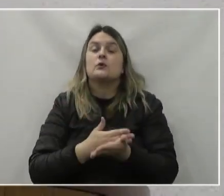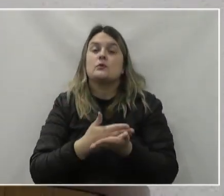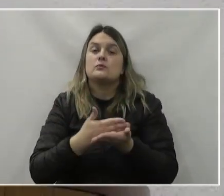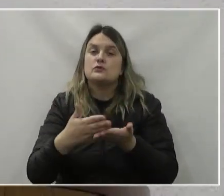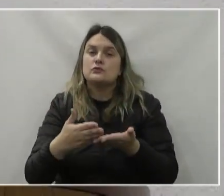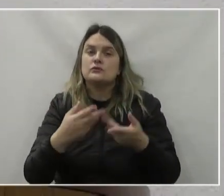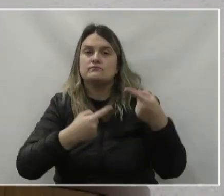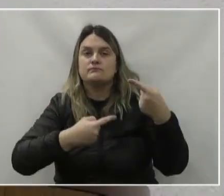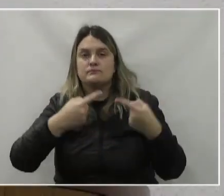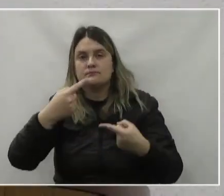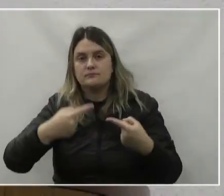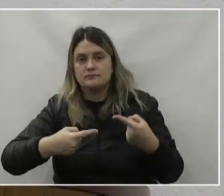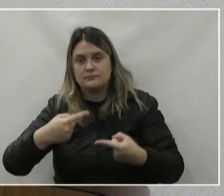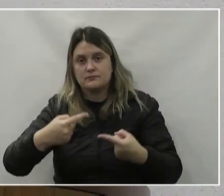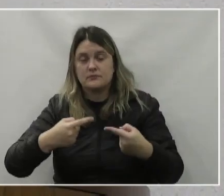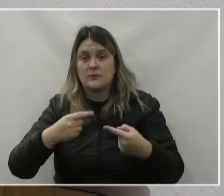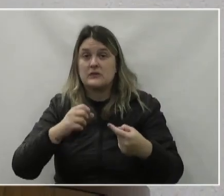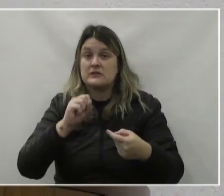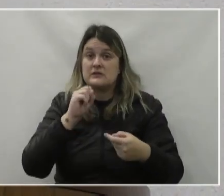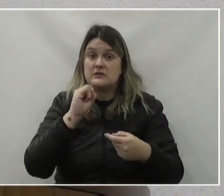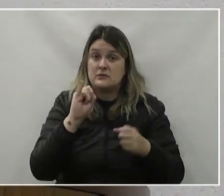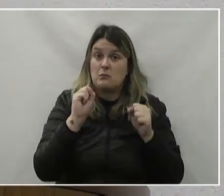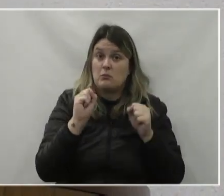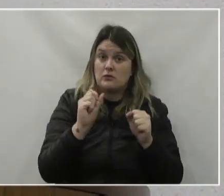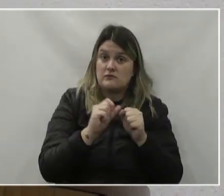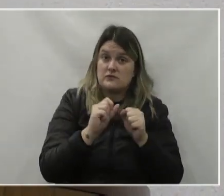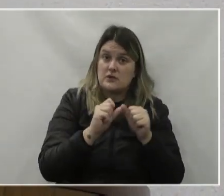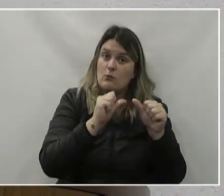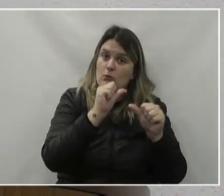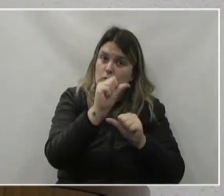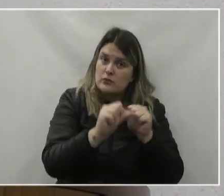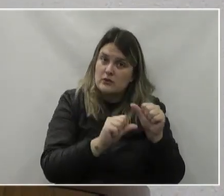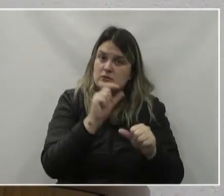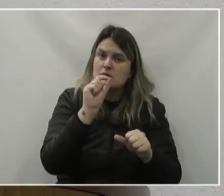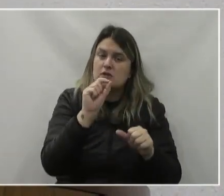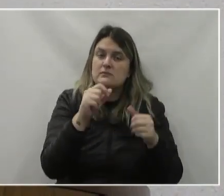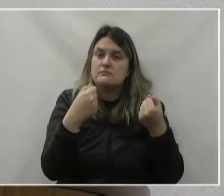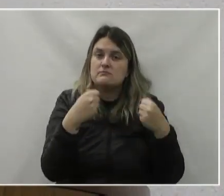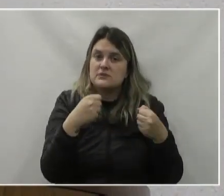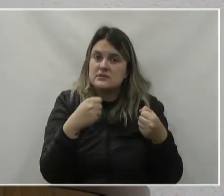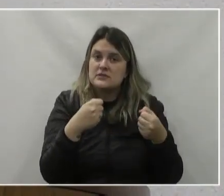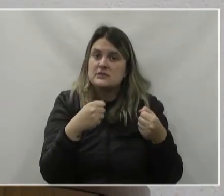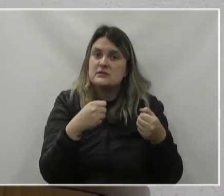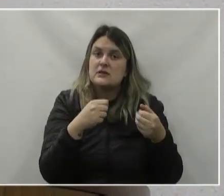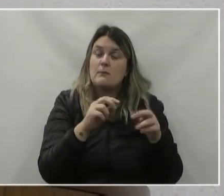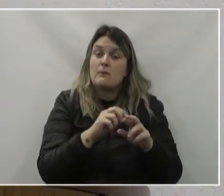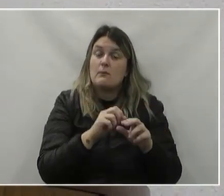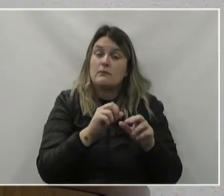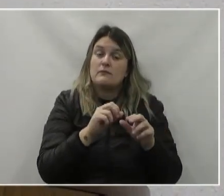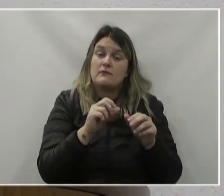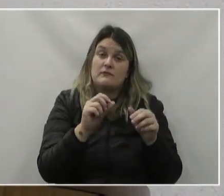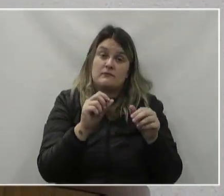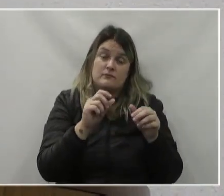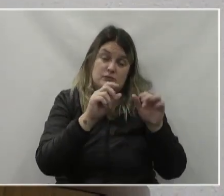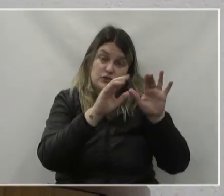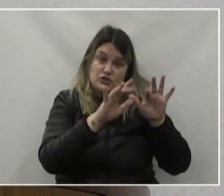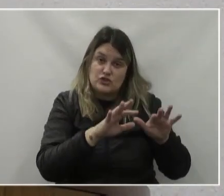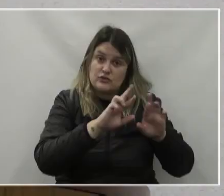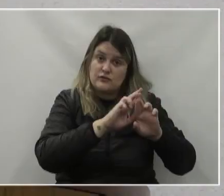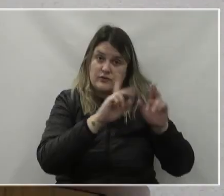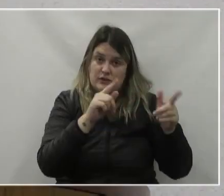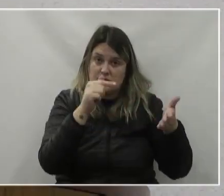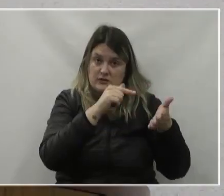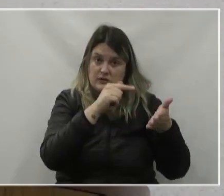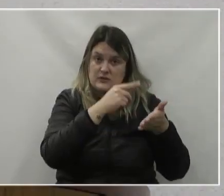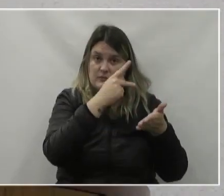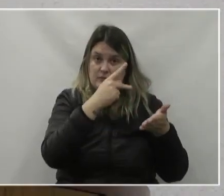se discutir alterações, né, que seriam necessárias para poder viabilizar essa PPP. né?